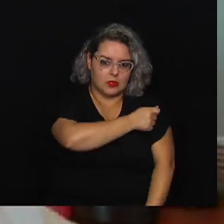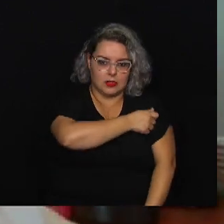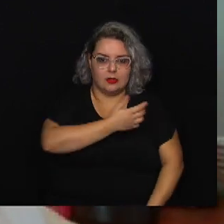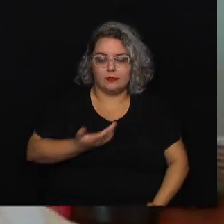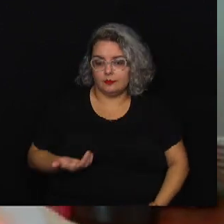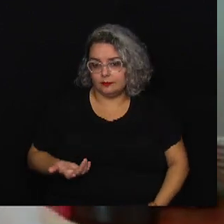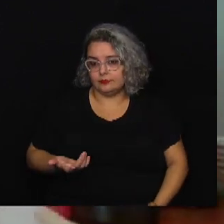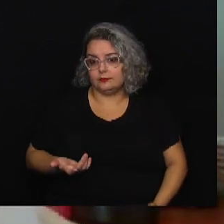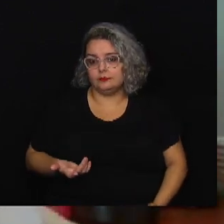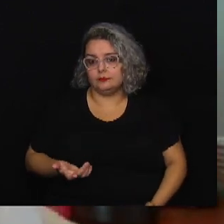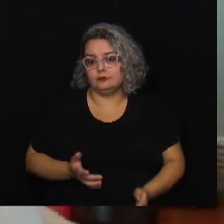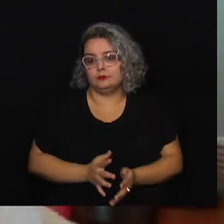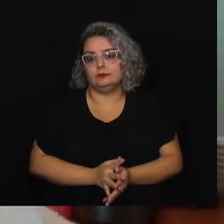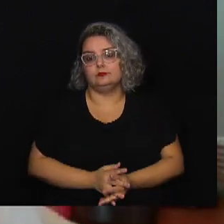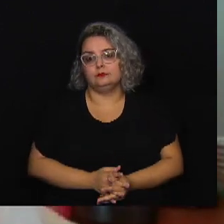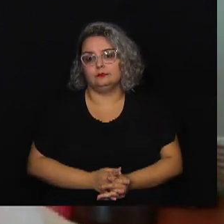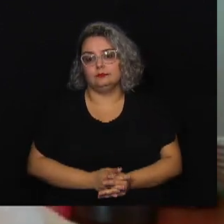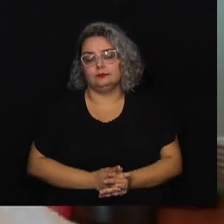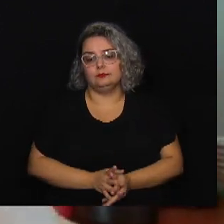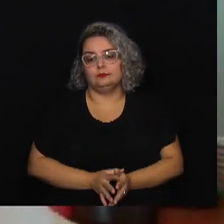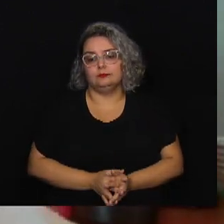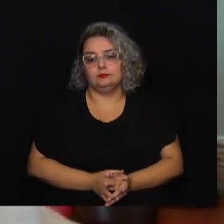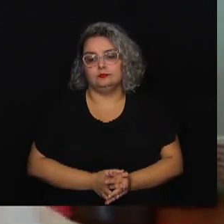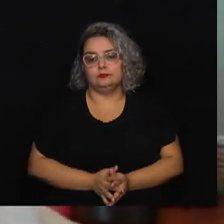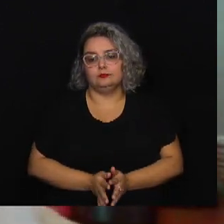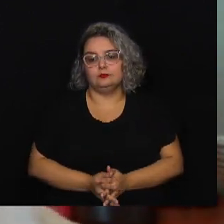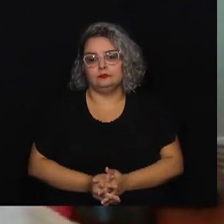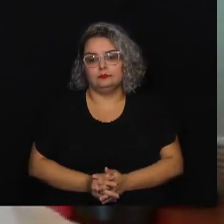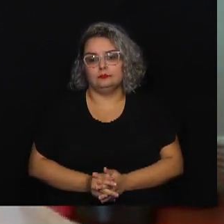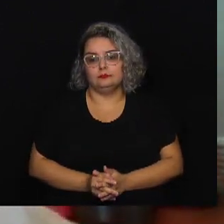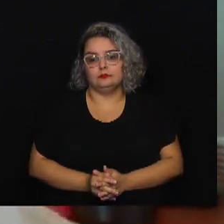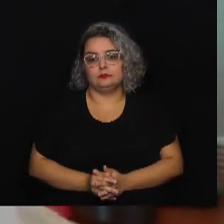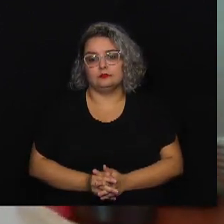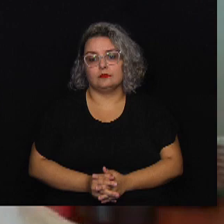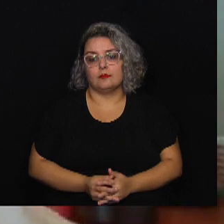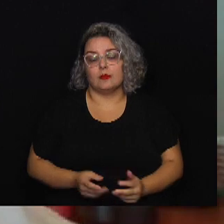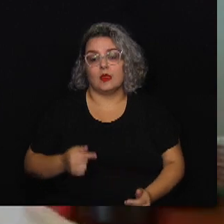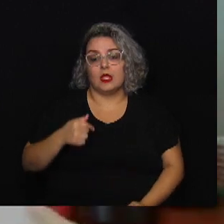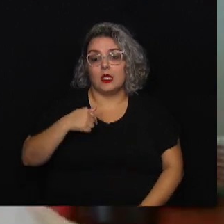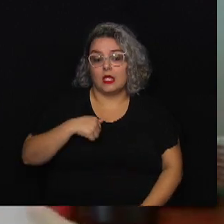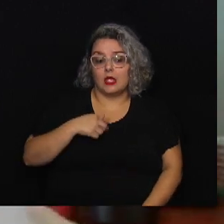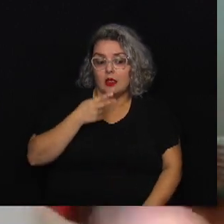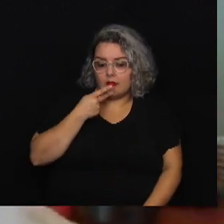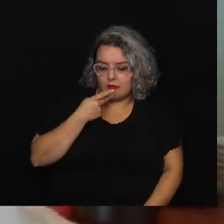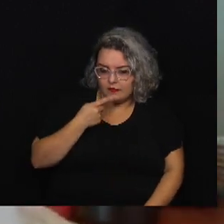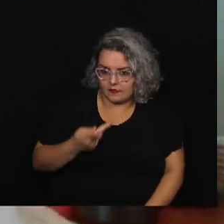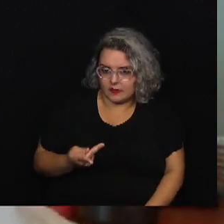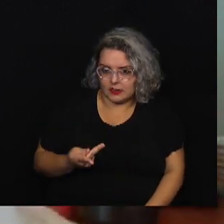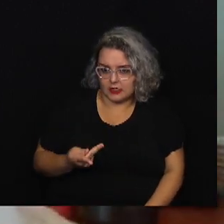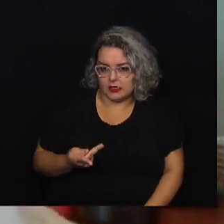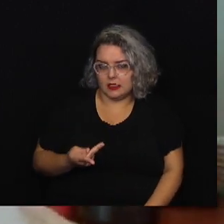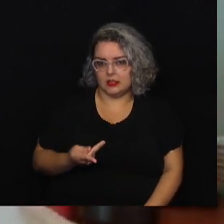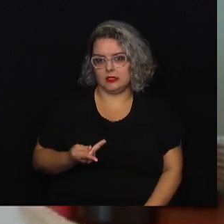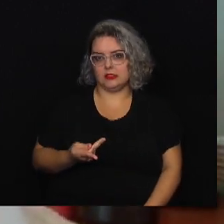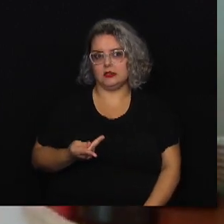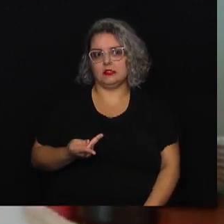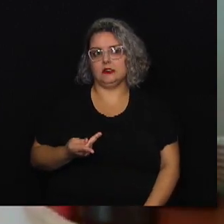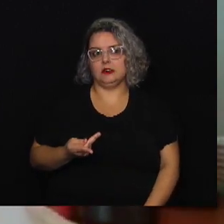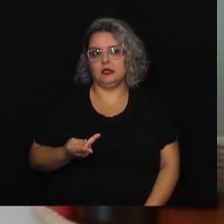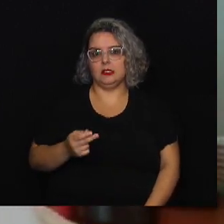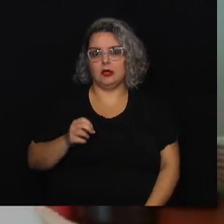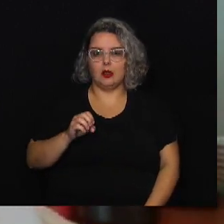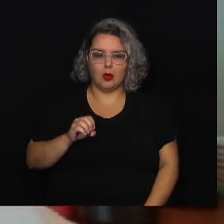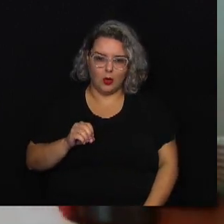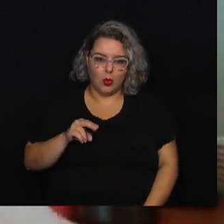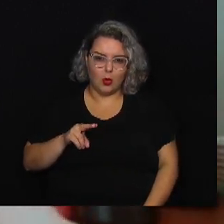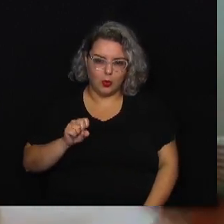e eu ousaria dizer que os currículos têm que ser transformados. Não dá para a gente falar